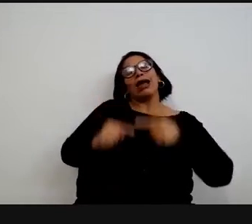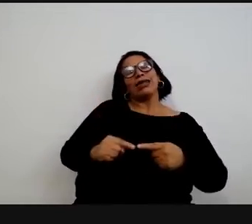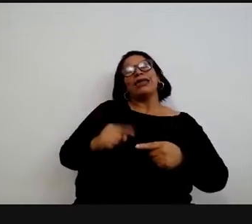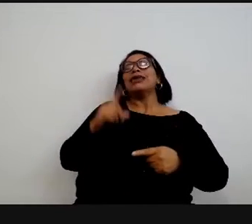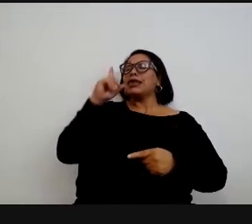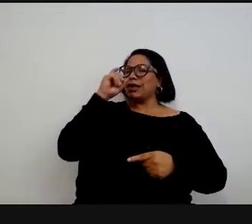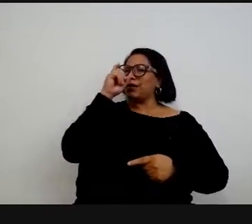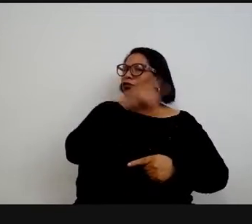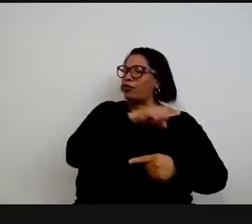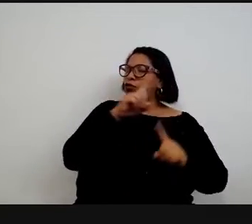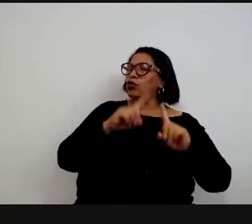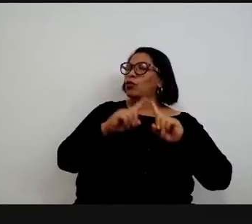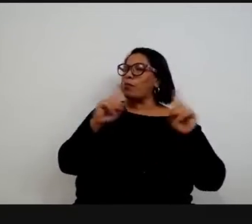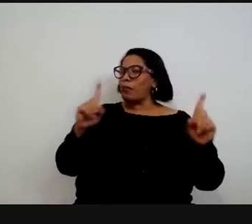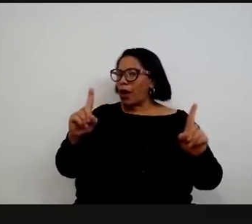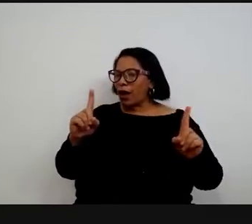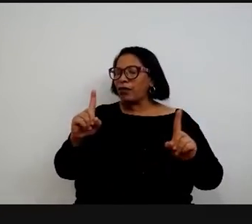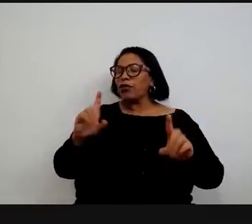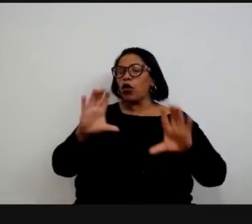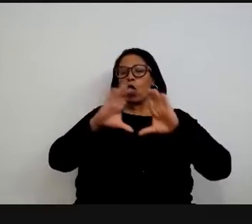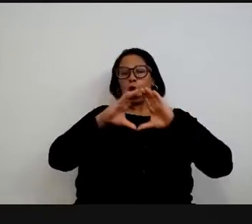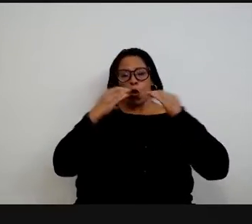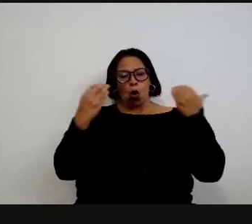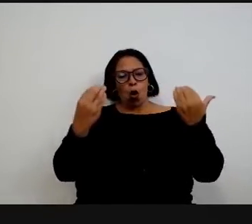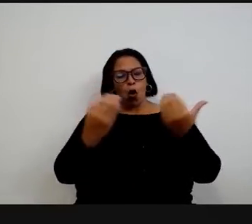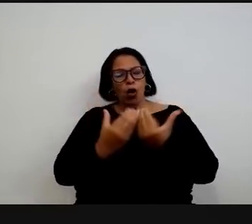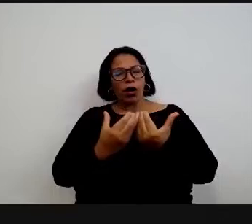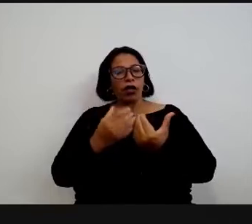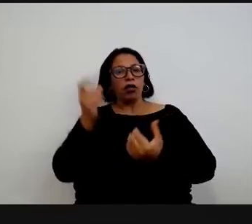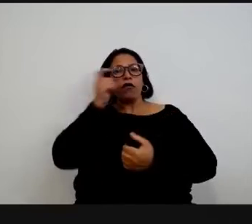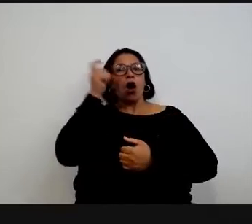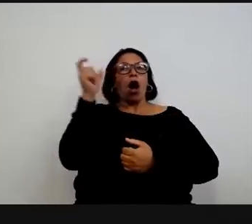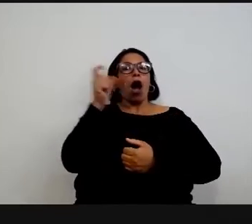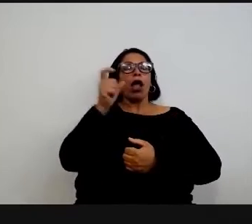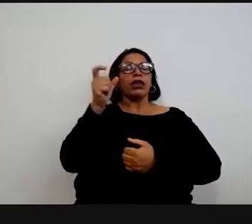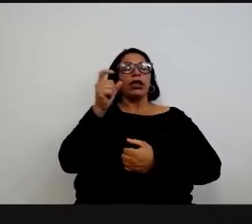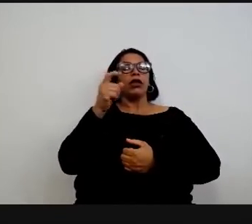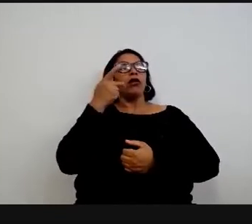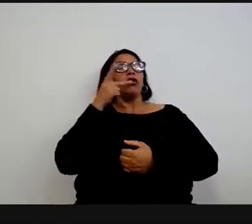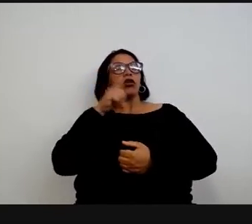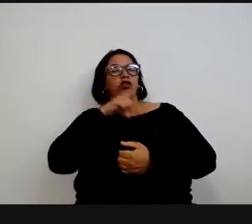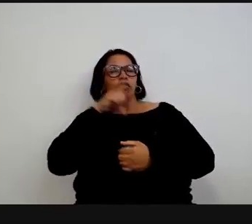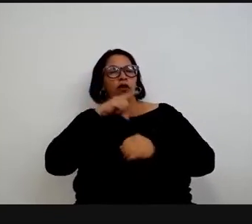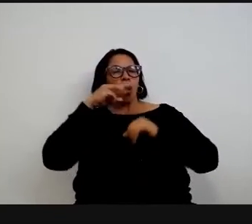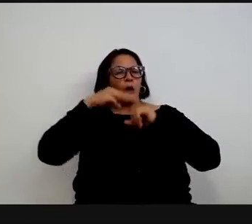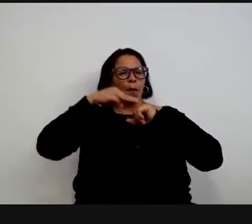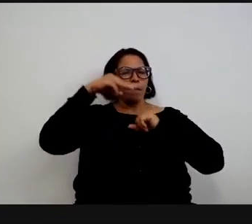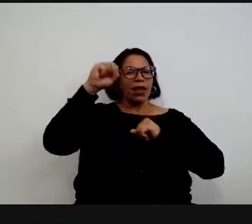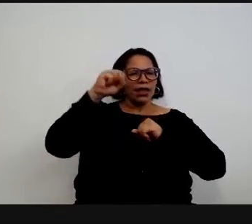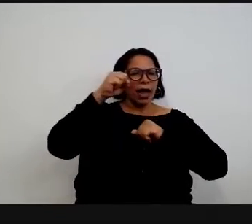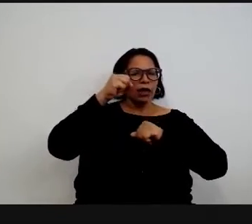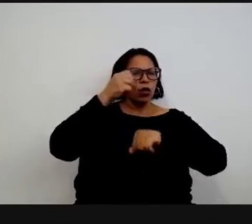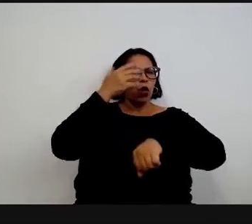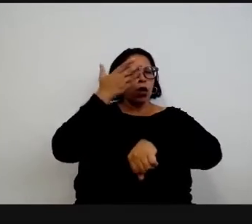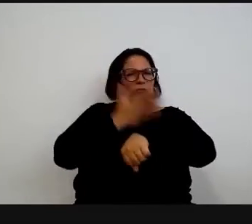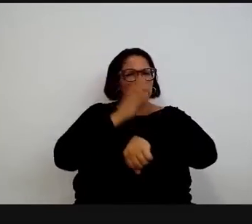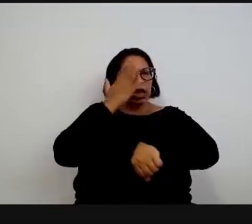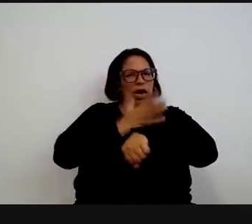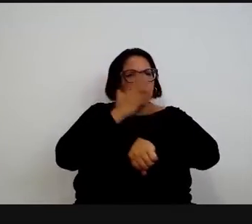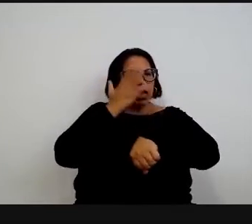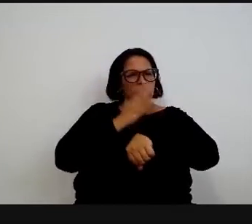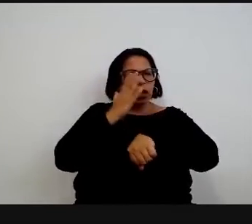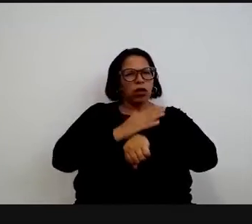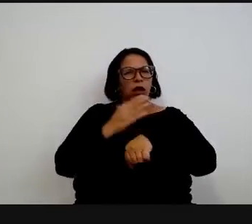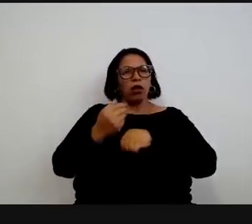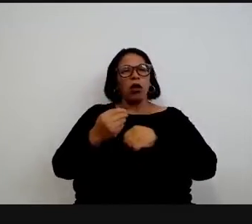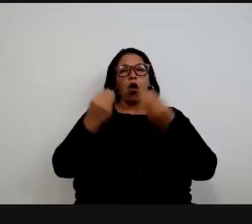do EduContas, esse congresso, me fez ver assim, olha, quando a gente tiver um um mestrado profissional, que ontem a gente mandou